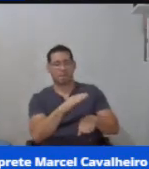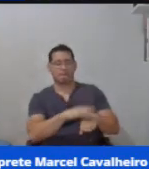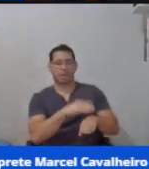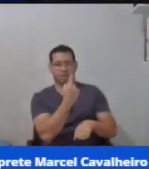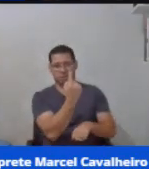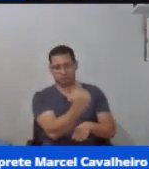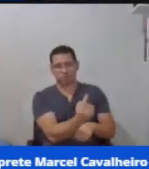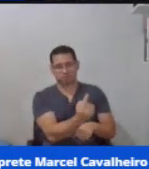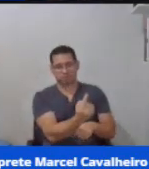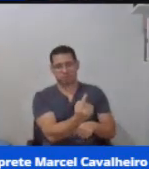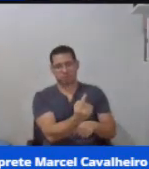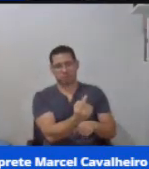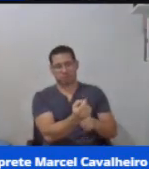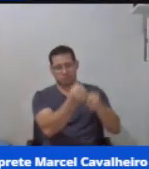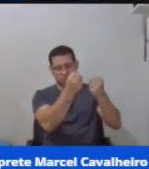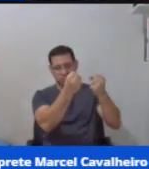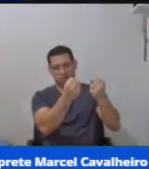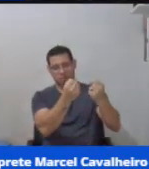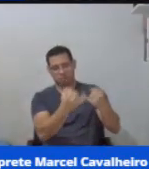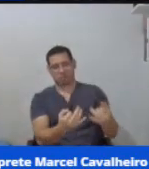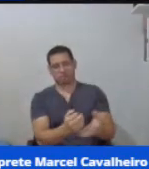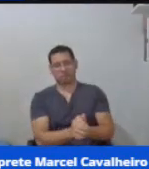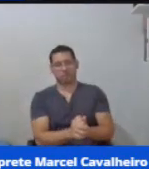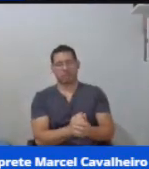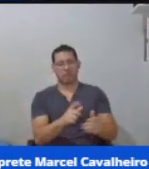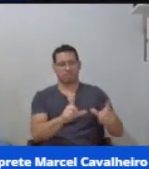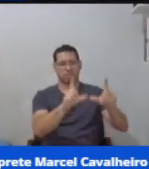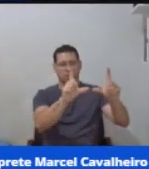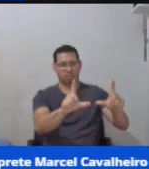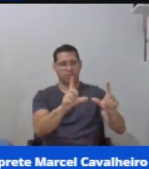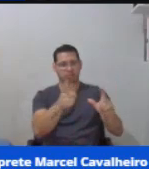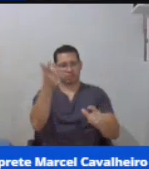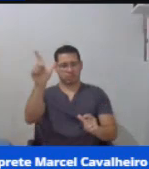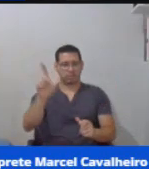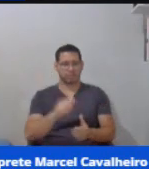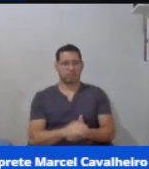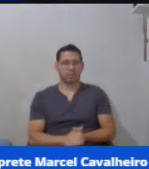relacionada. Se passar para a próxima lâmina,